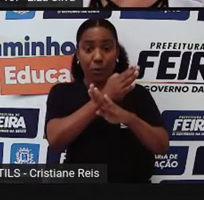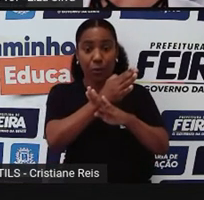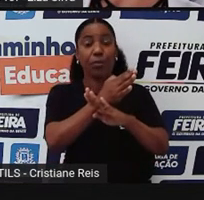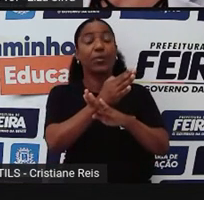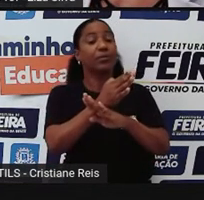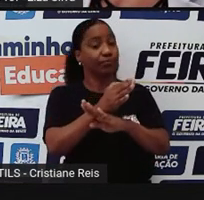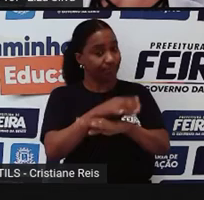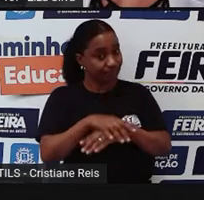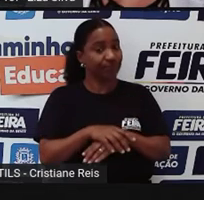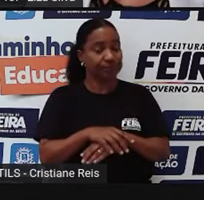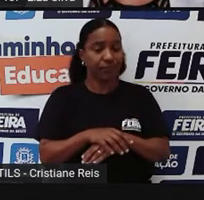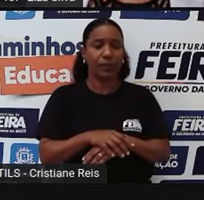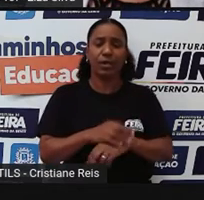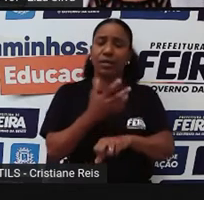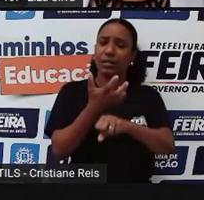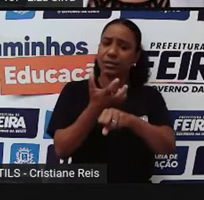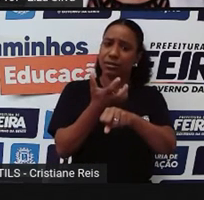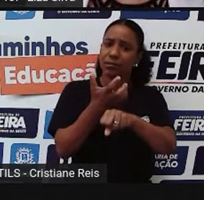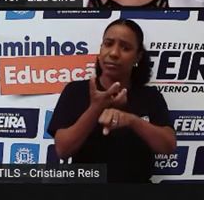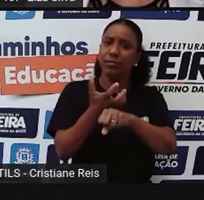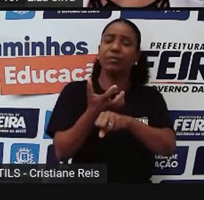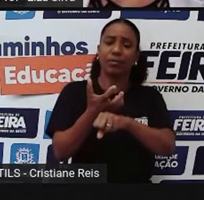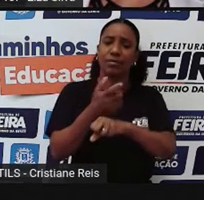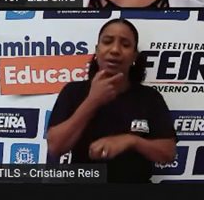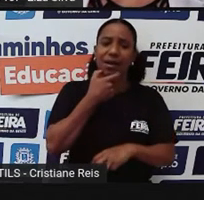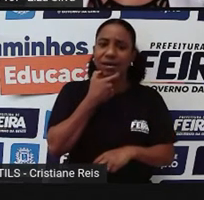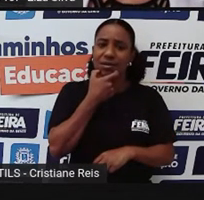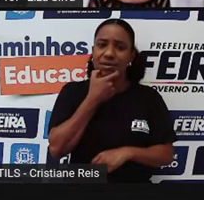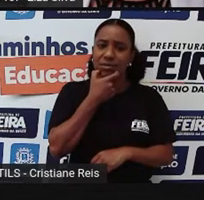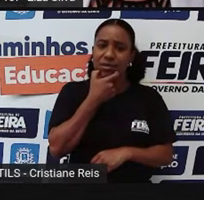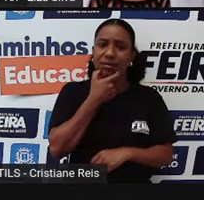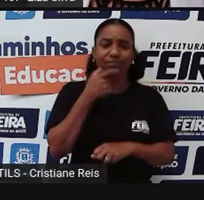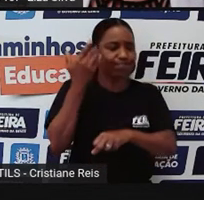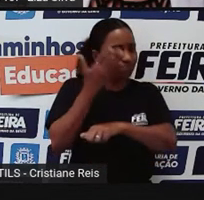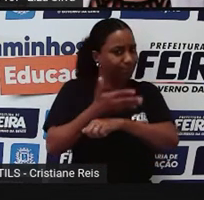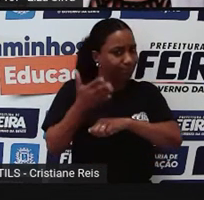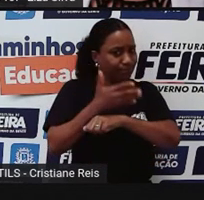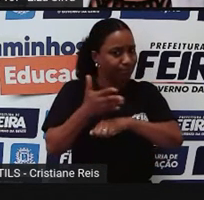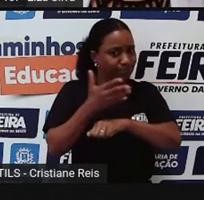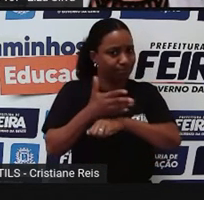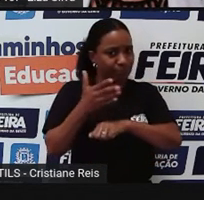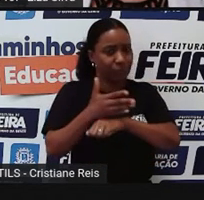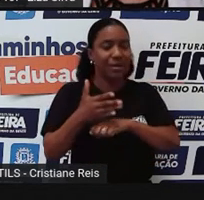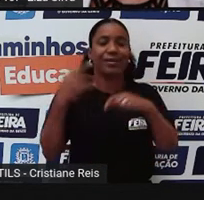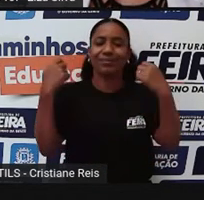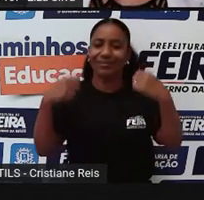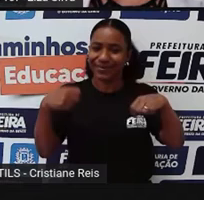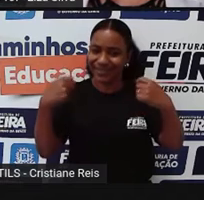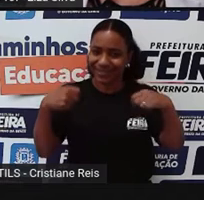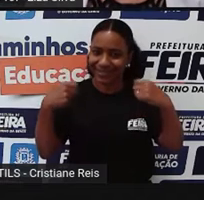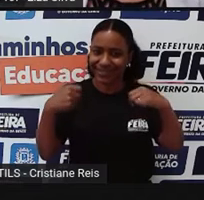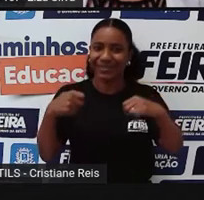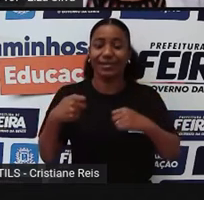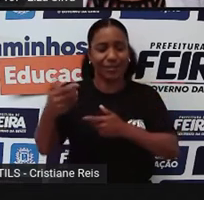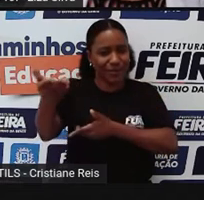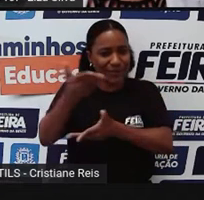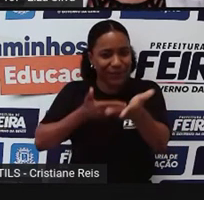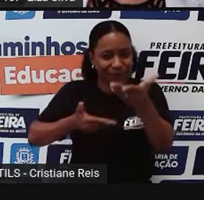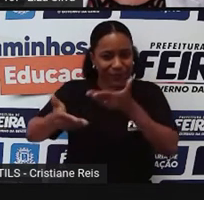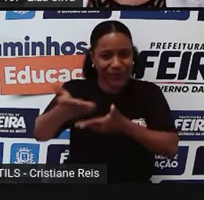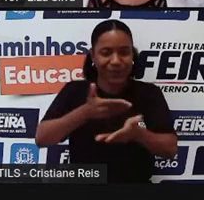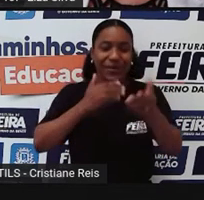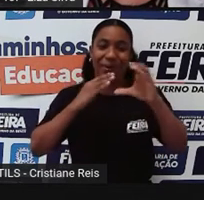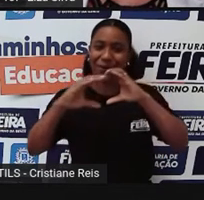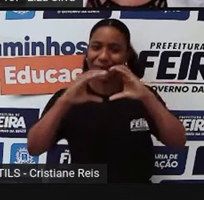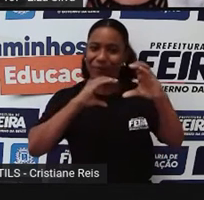a aula de inglês a gente exercite um pouco daquilo que a gente aprende para tornar a aula mais dinâmica e